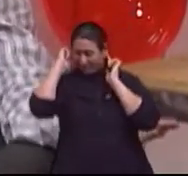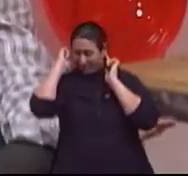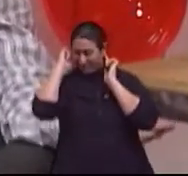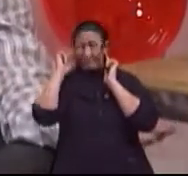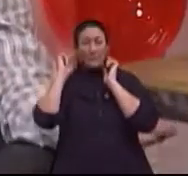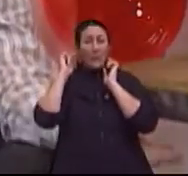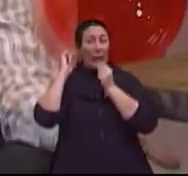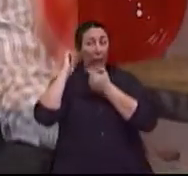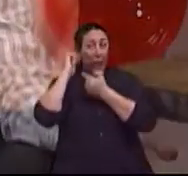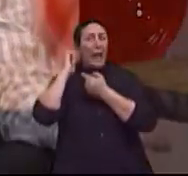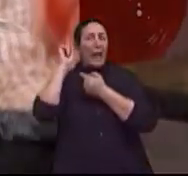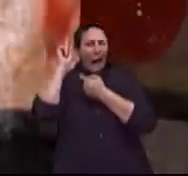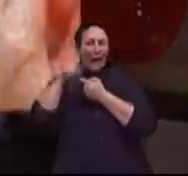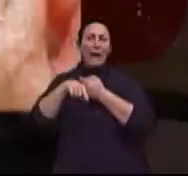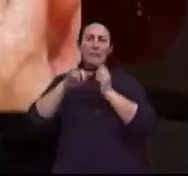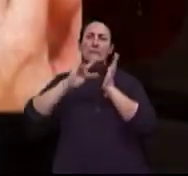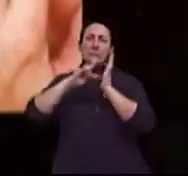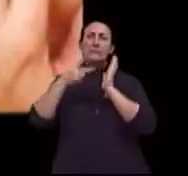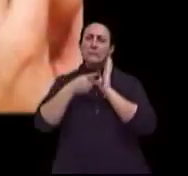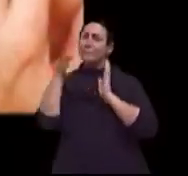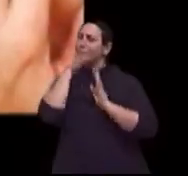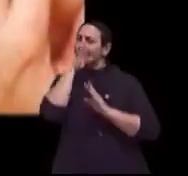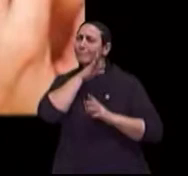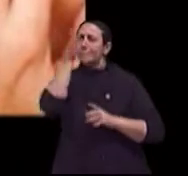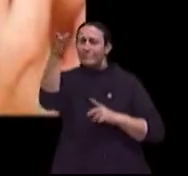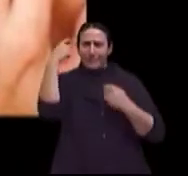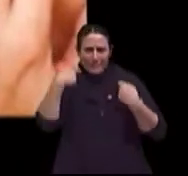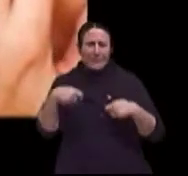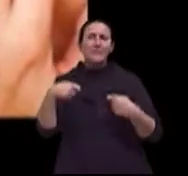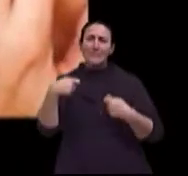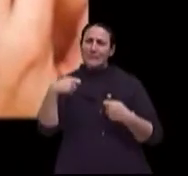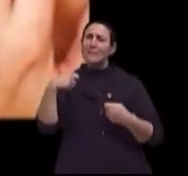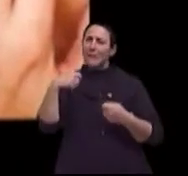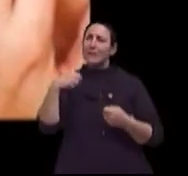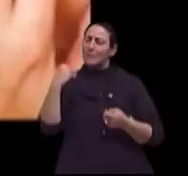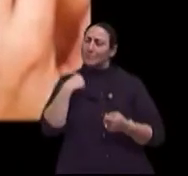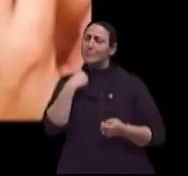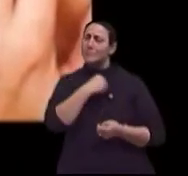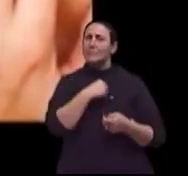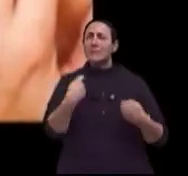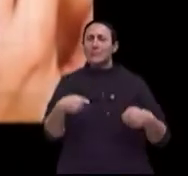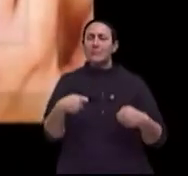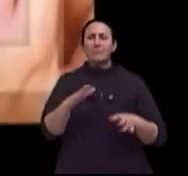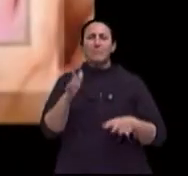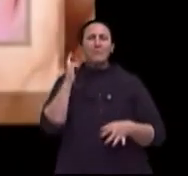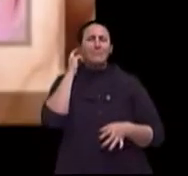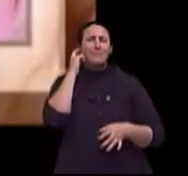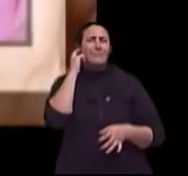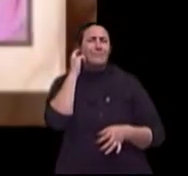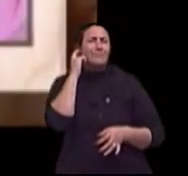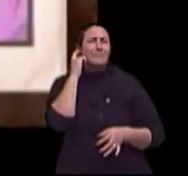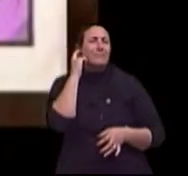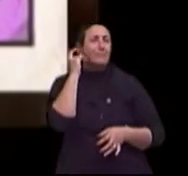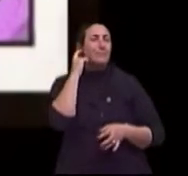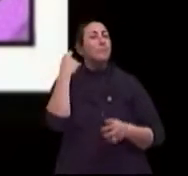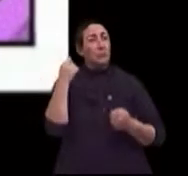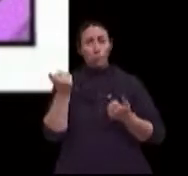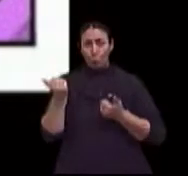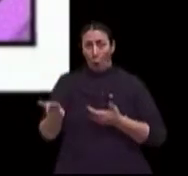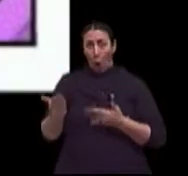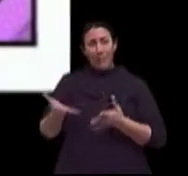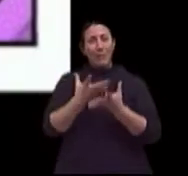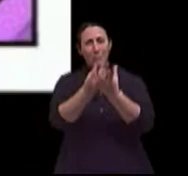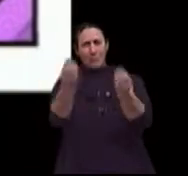fazer uma avaliação auditiva para a gente... Está na hora. Está na hora. Né? Tá. Tem que fazer. Uhum. Mesmo jovens, a gente precisa...